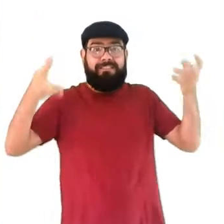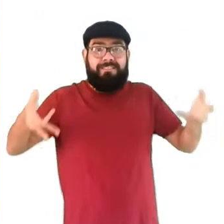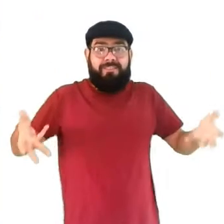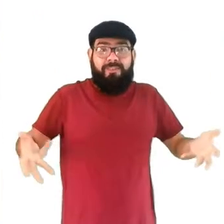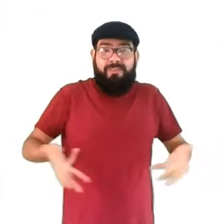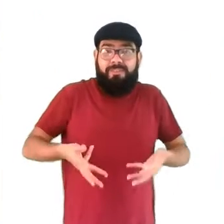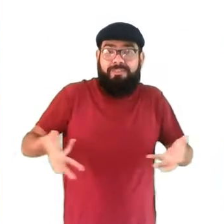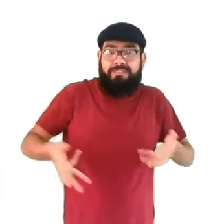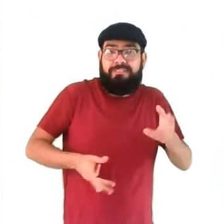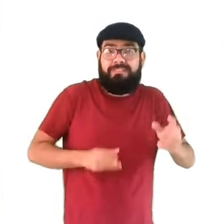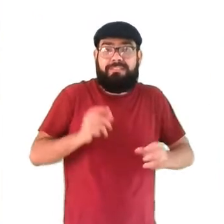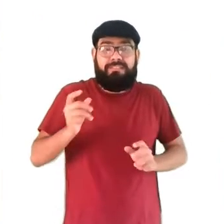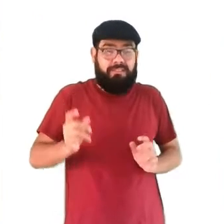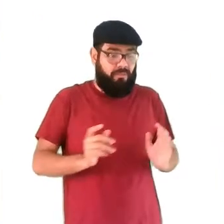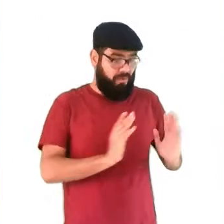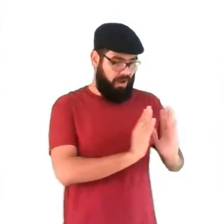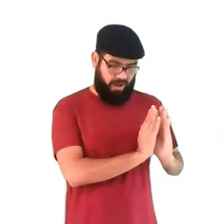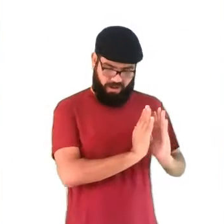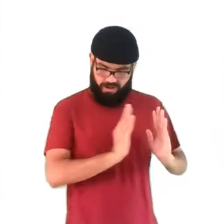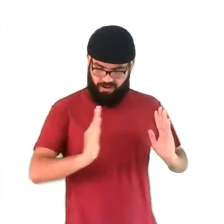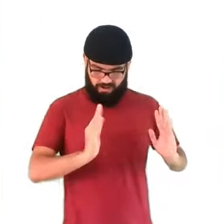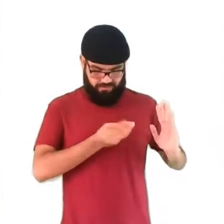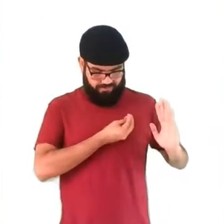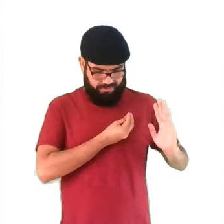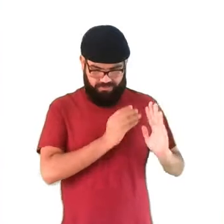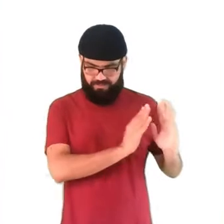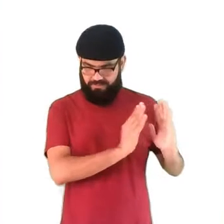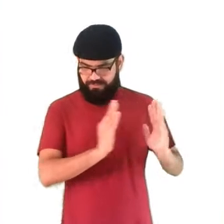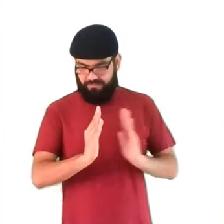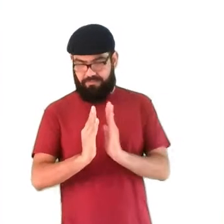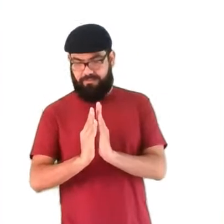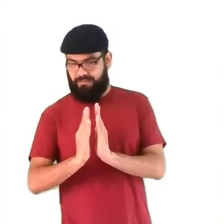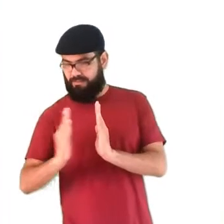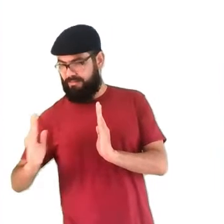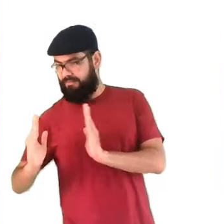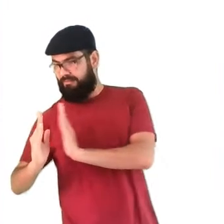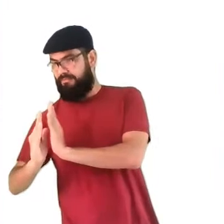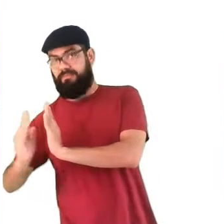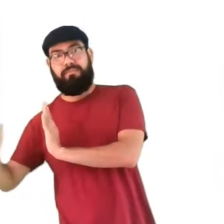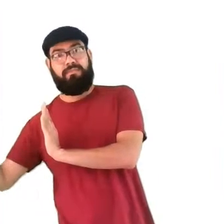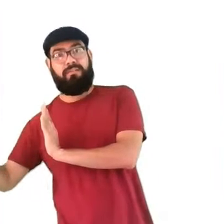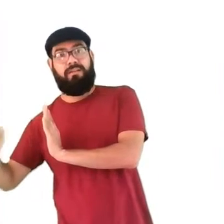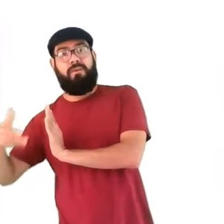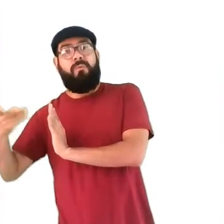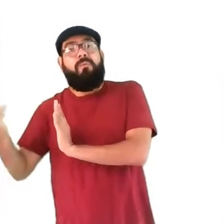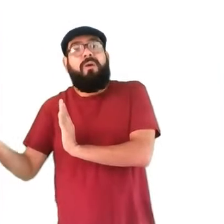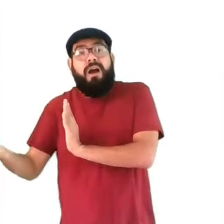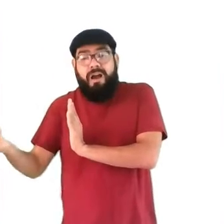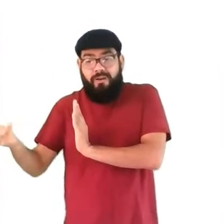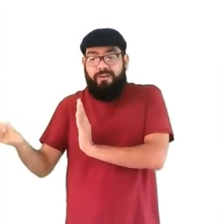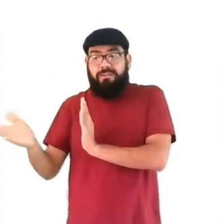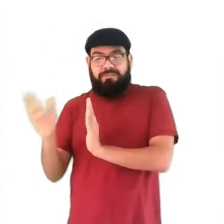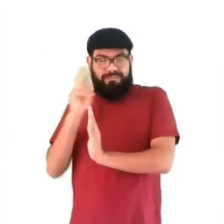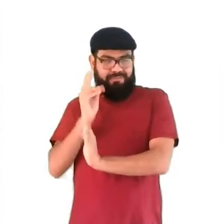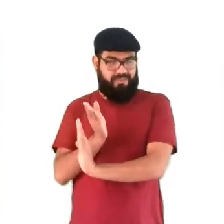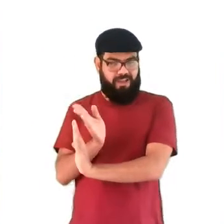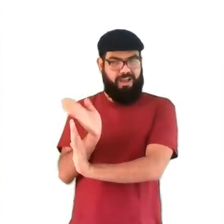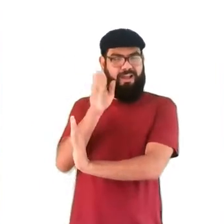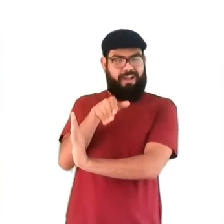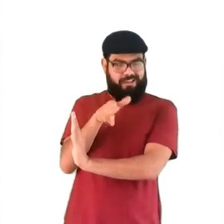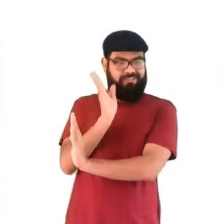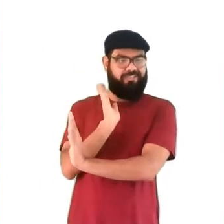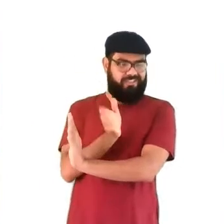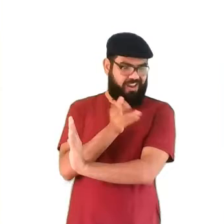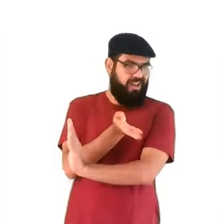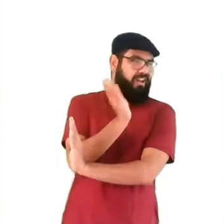as fases da vida. Então, como vocês viram, nós vamos estudar sobre a vida adulta. Mas antes eu